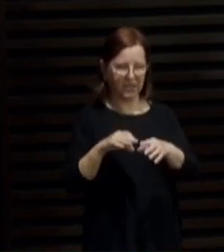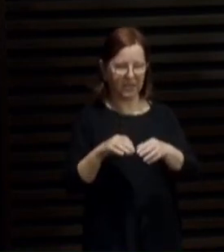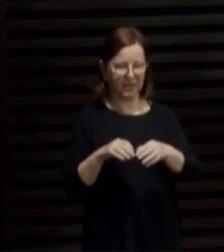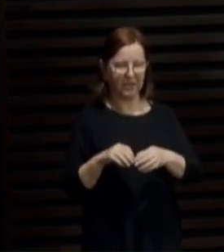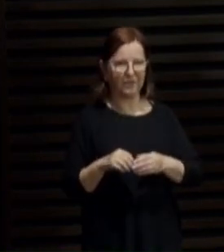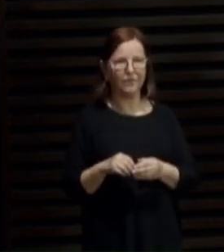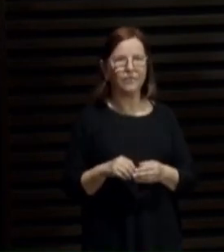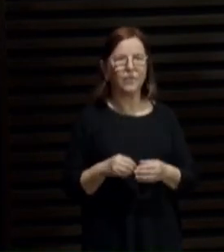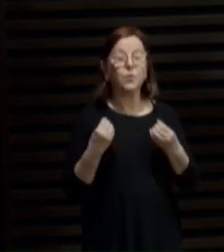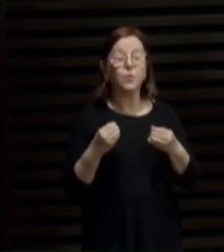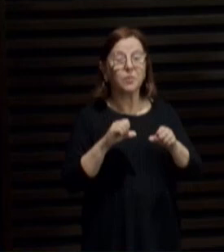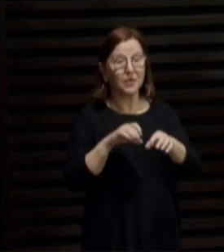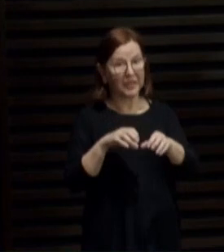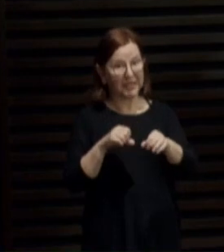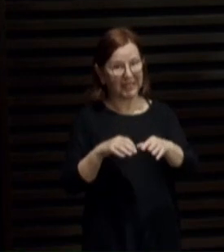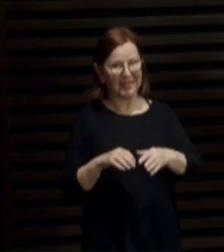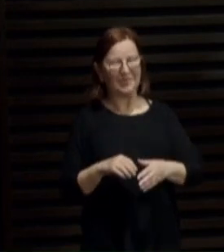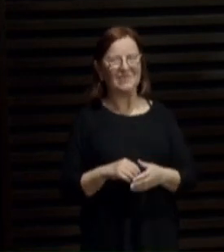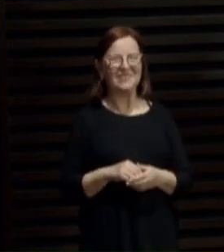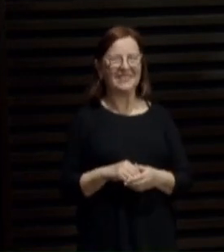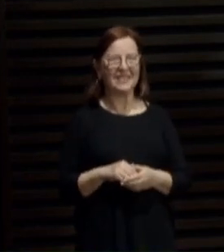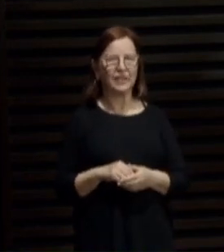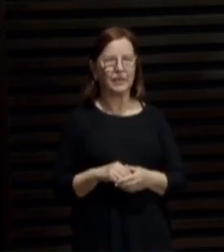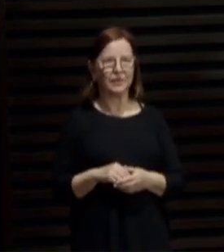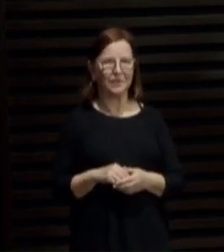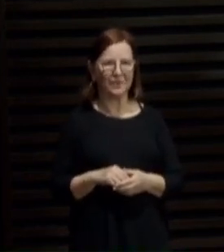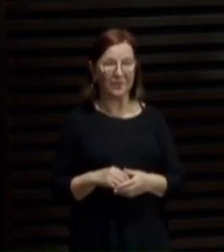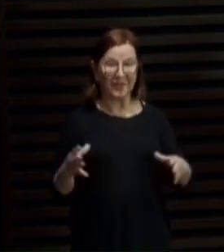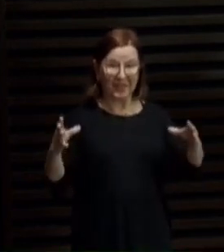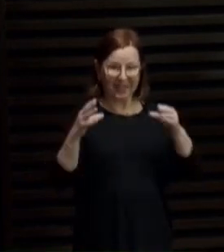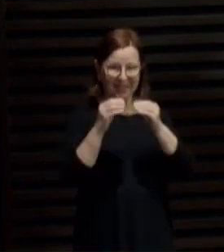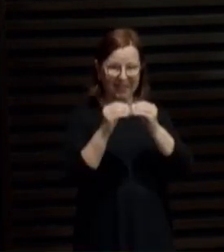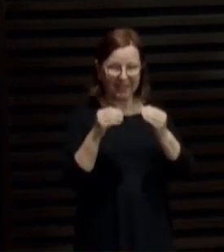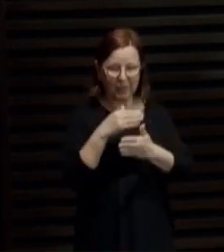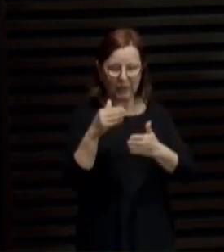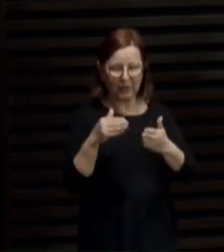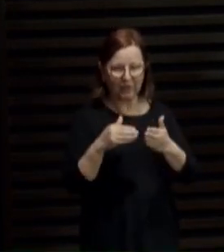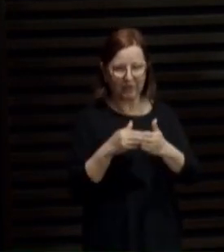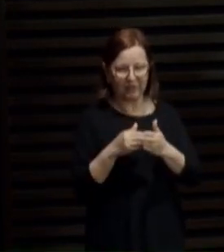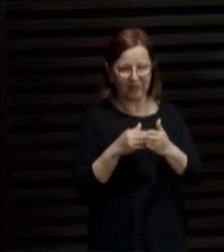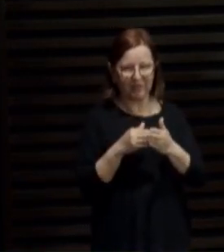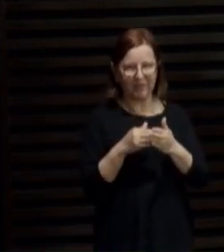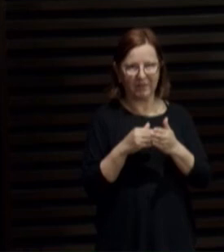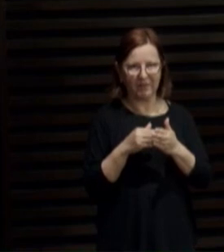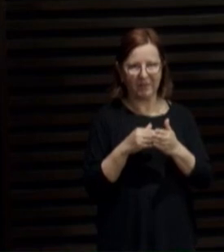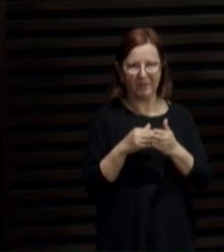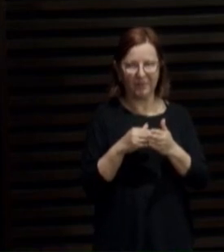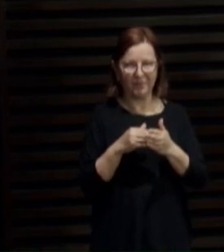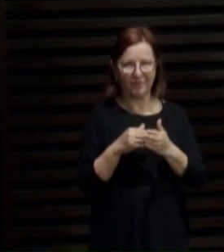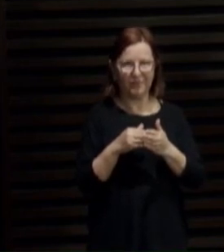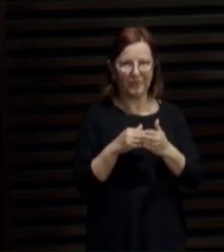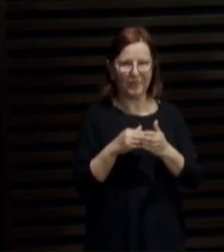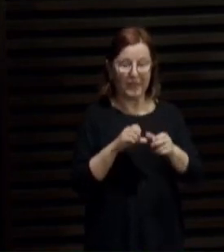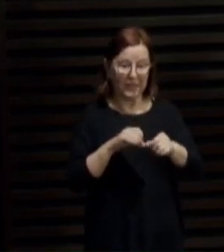ensinava, já morreu, a síntese de todos os conselhos que lhes posso